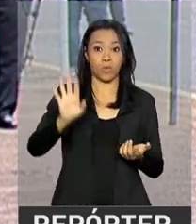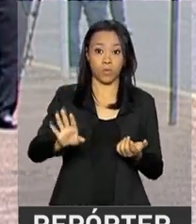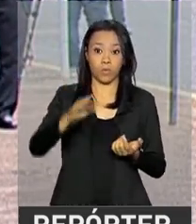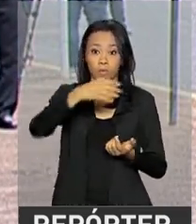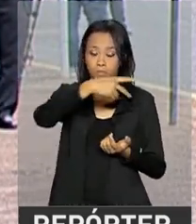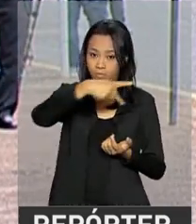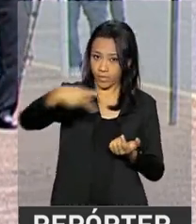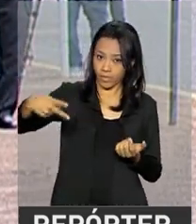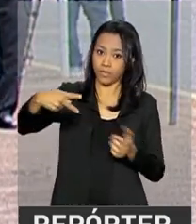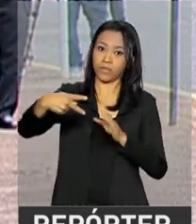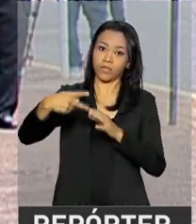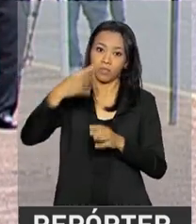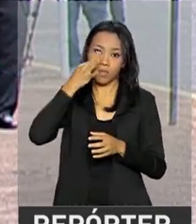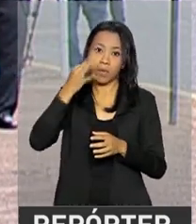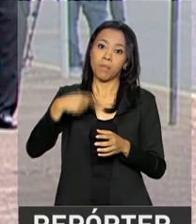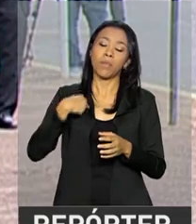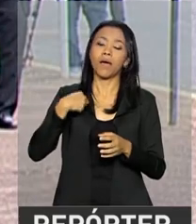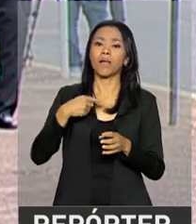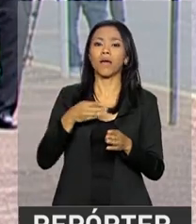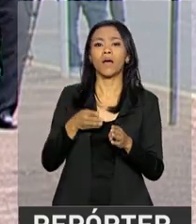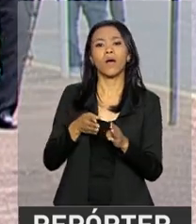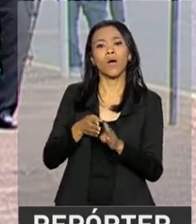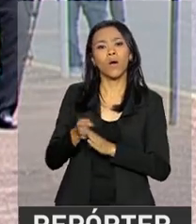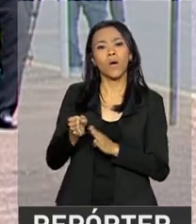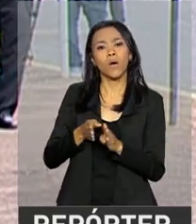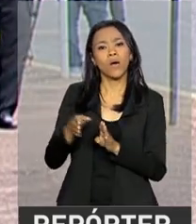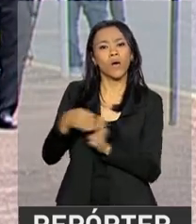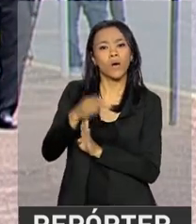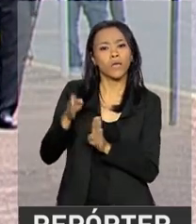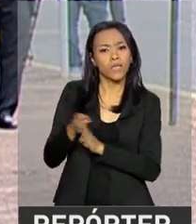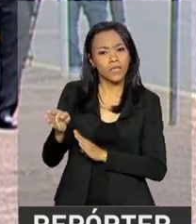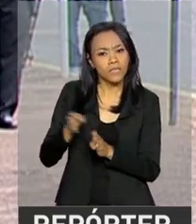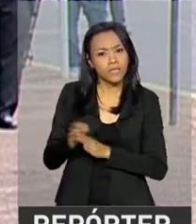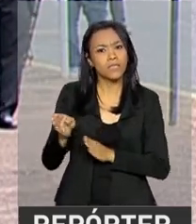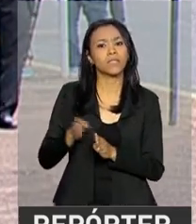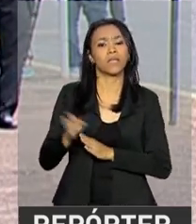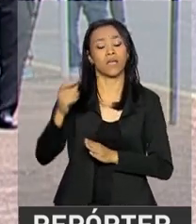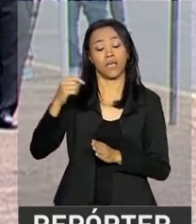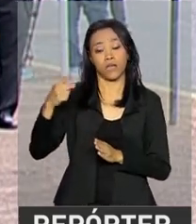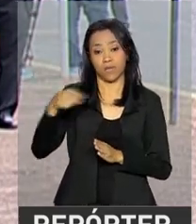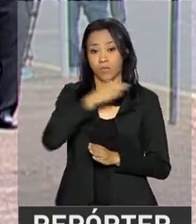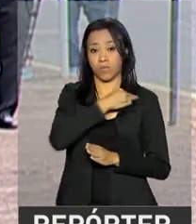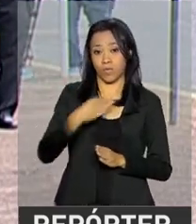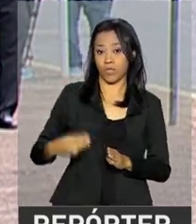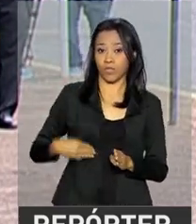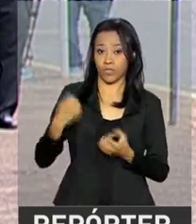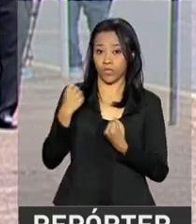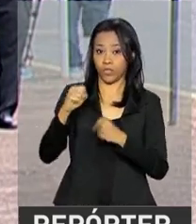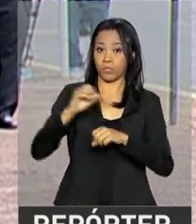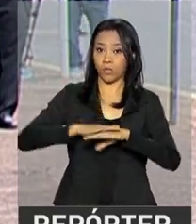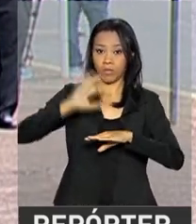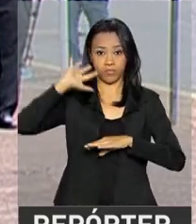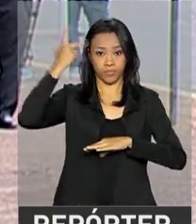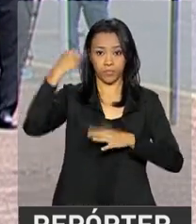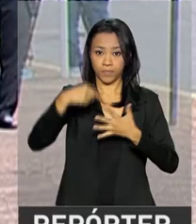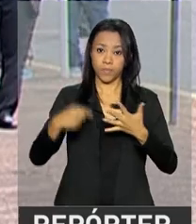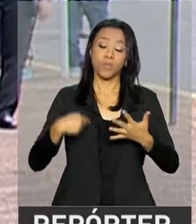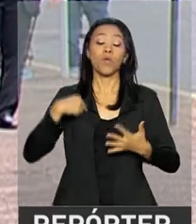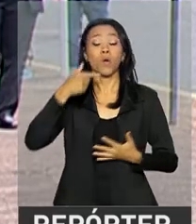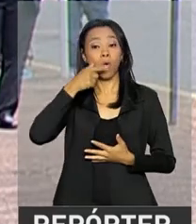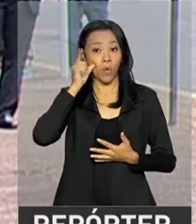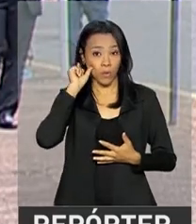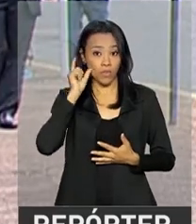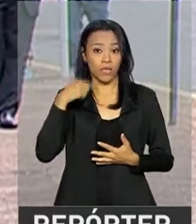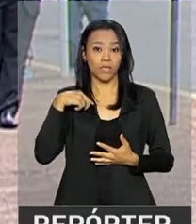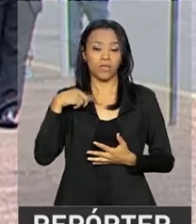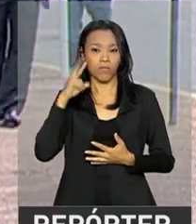meios militares e assessorar o ministro da Defesa na tomada de decisões. Bom, e ainda falando de defesa, acompanhei ontem uma reunião